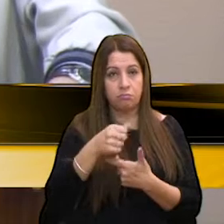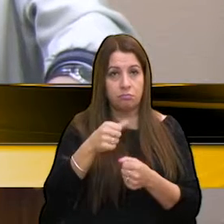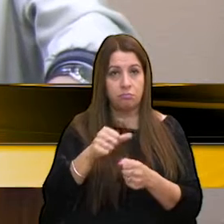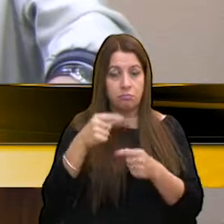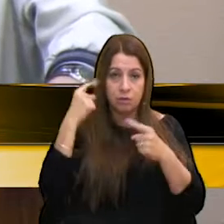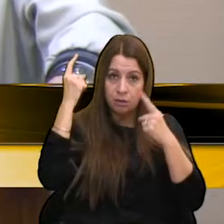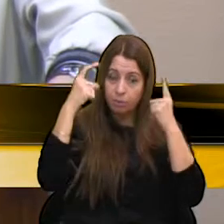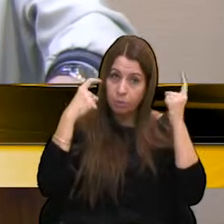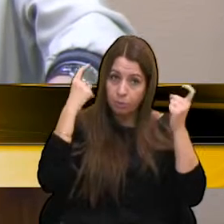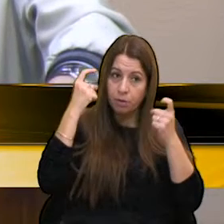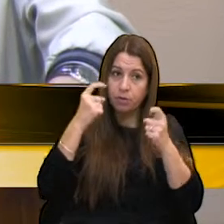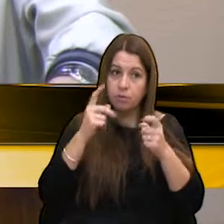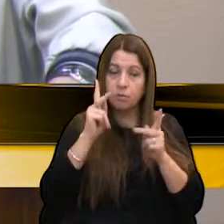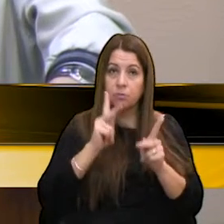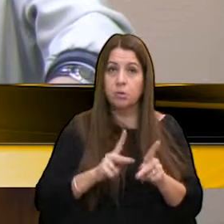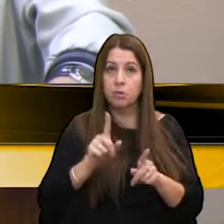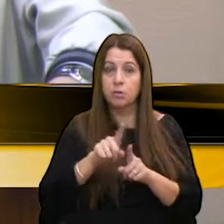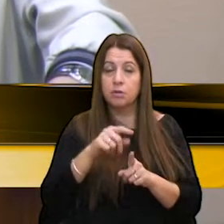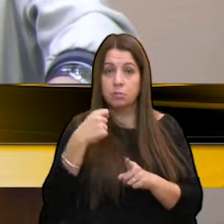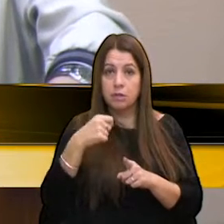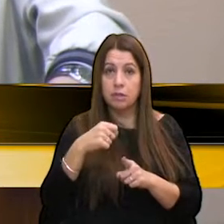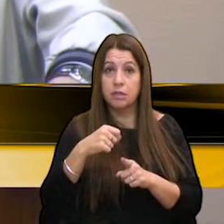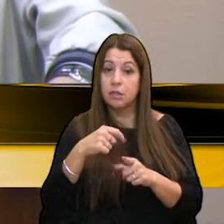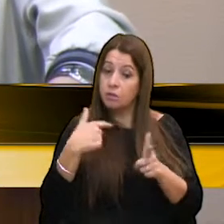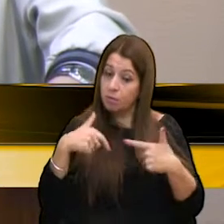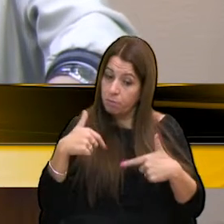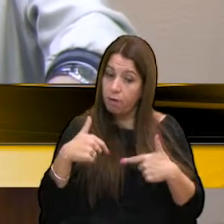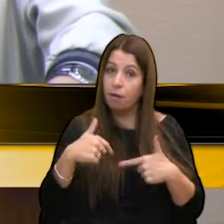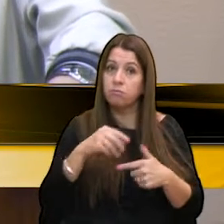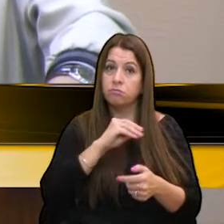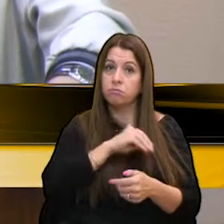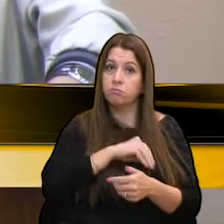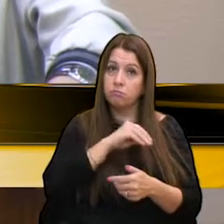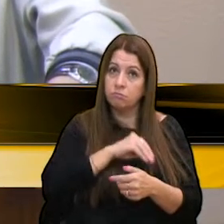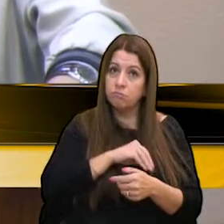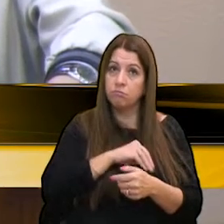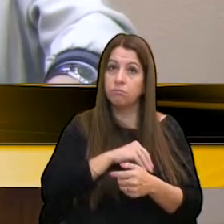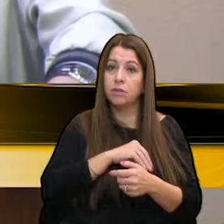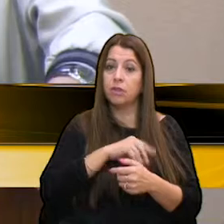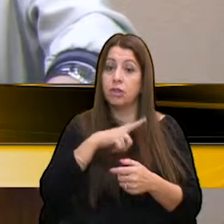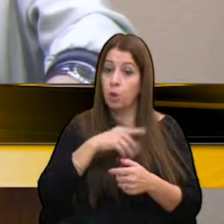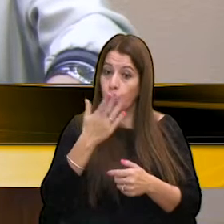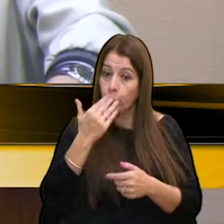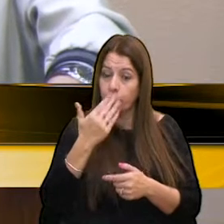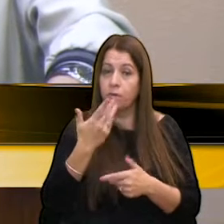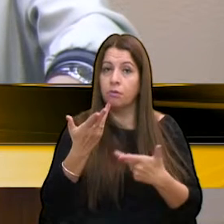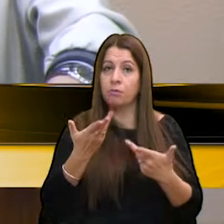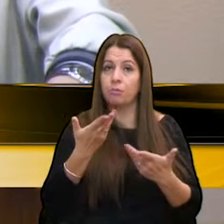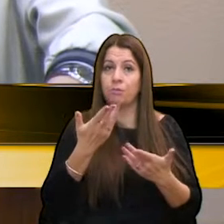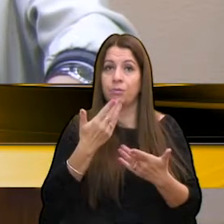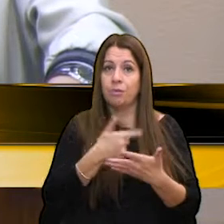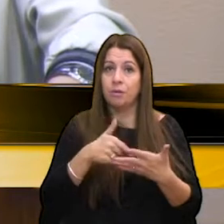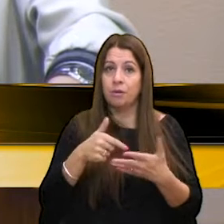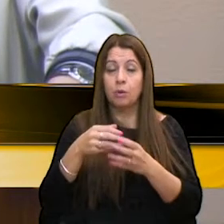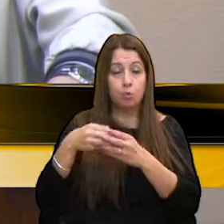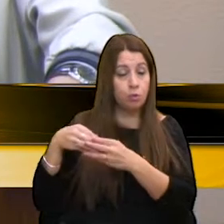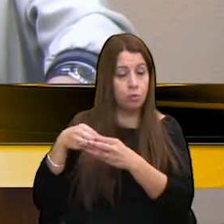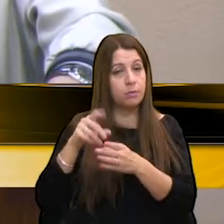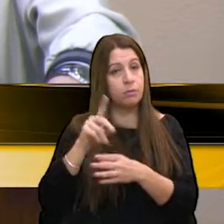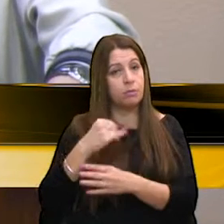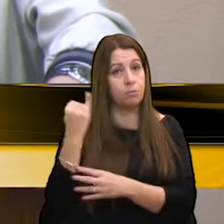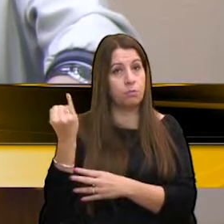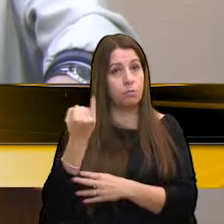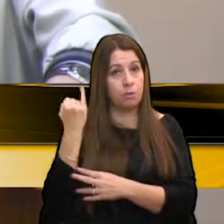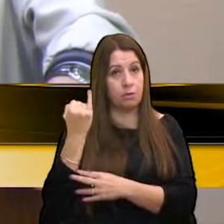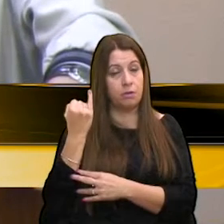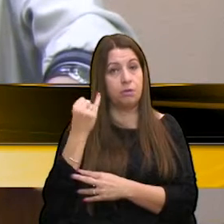estamos preocupados com as pessoas que precisam de emprego, de renda, de botar comida na sua mesa. E o turismo é uma